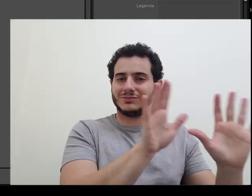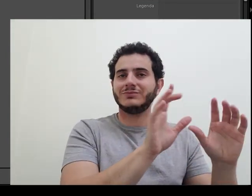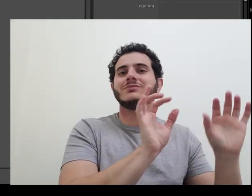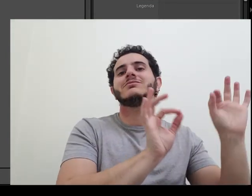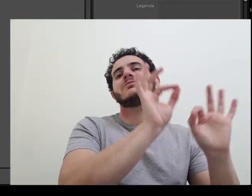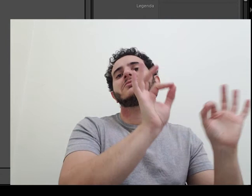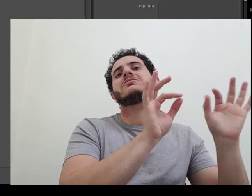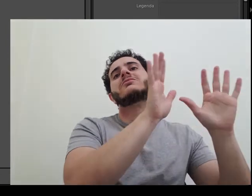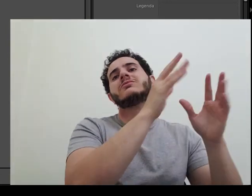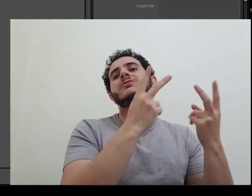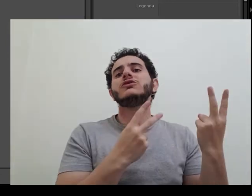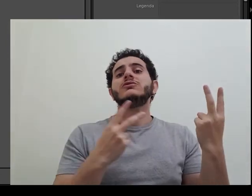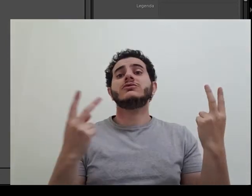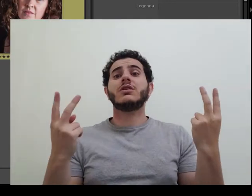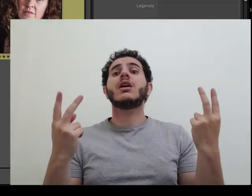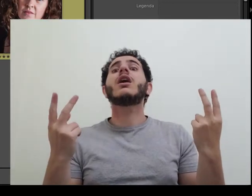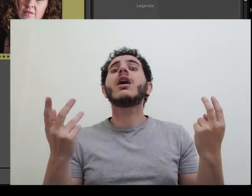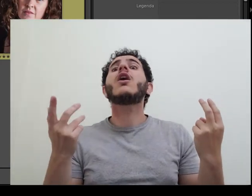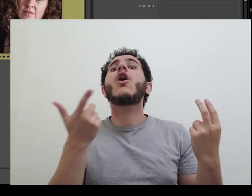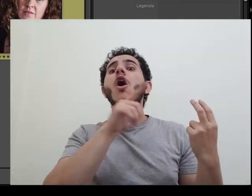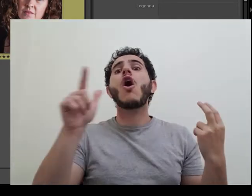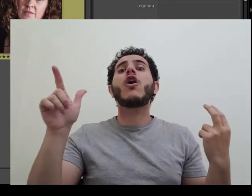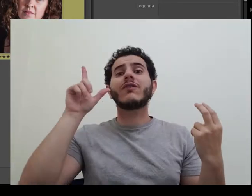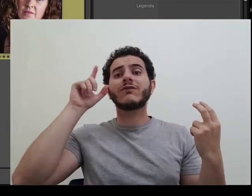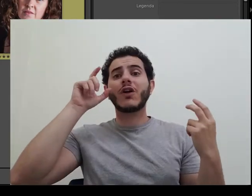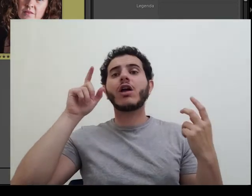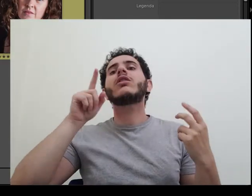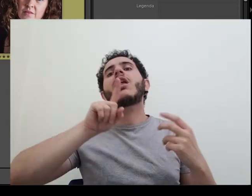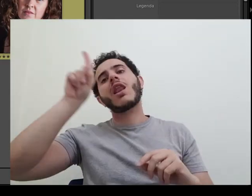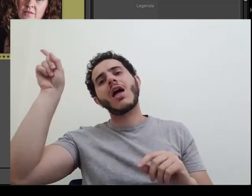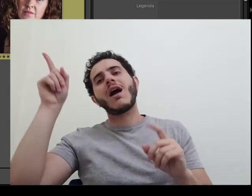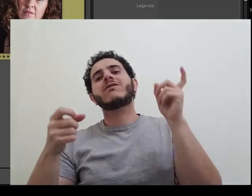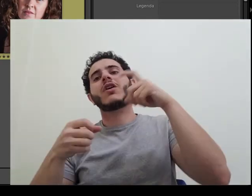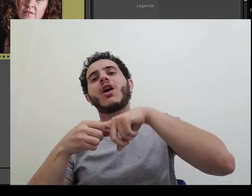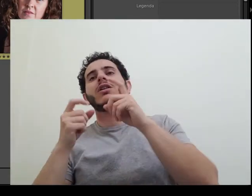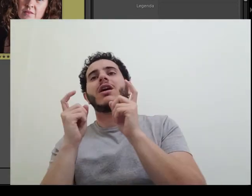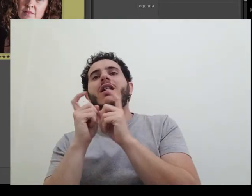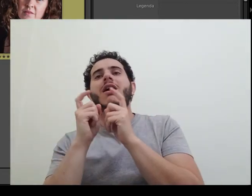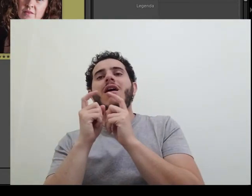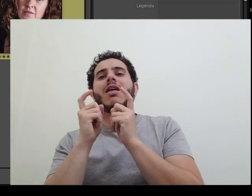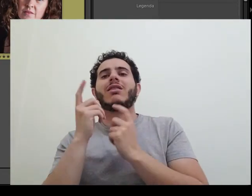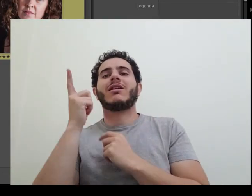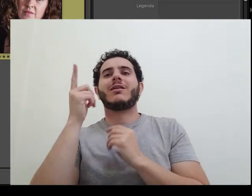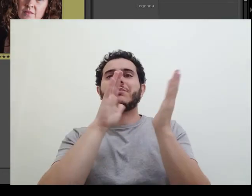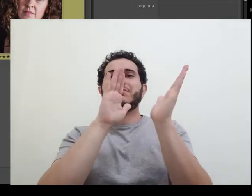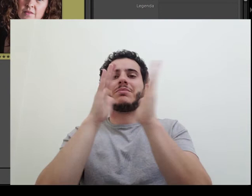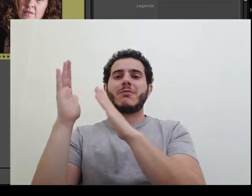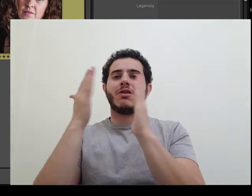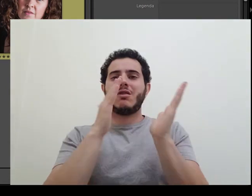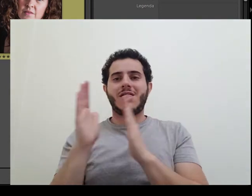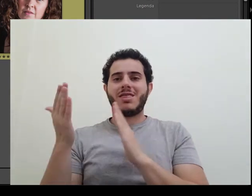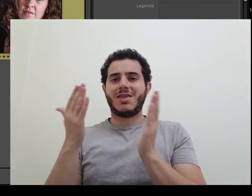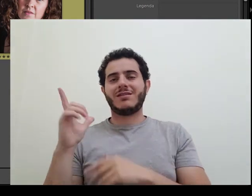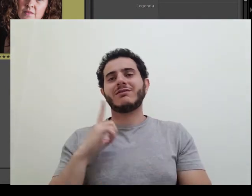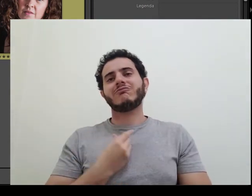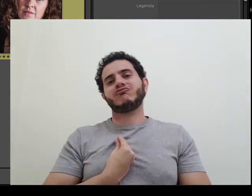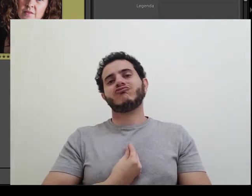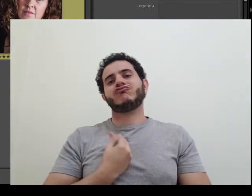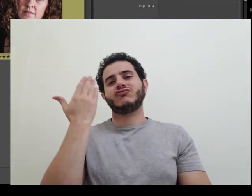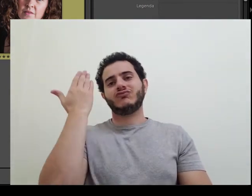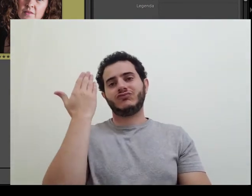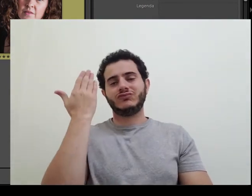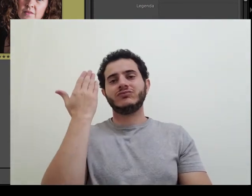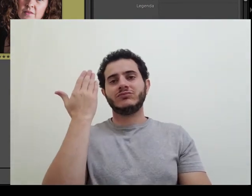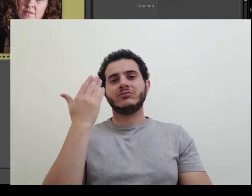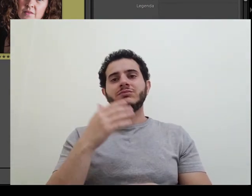decoração. E todas as fotos continuam lá em todas as fotos. No catálogo, todas as fotos estão juntas. Então, quando você clica em todas as fotos, você vê todas